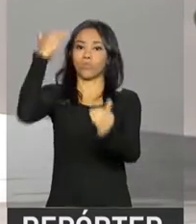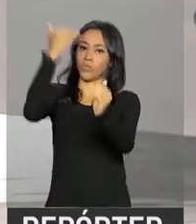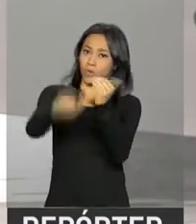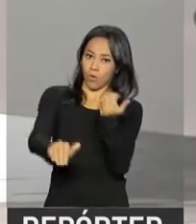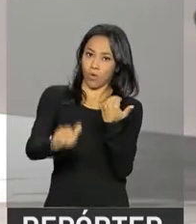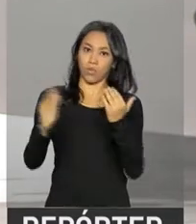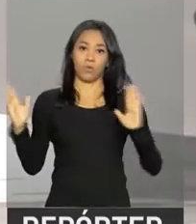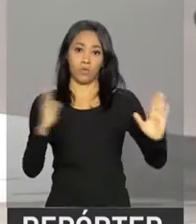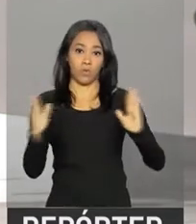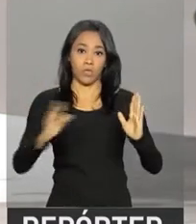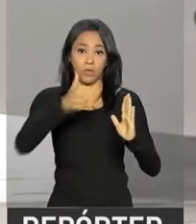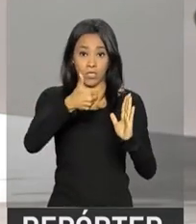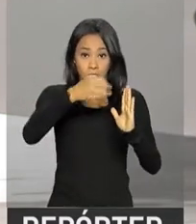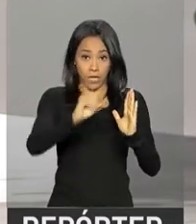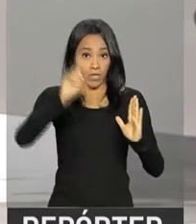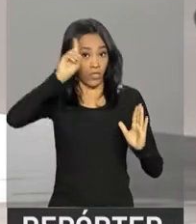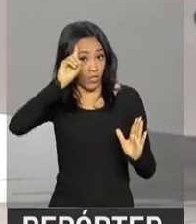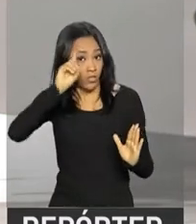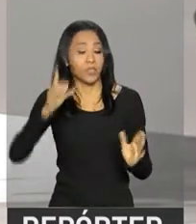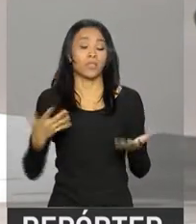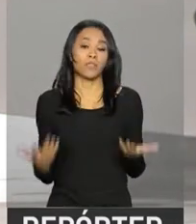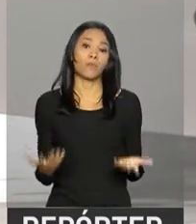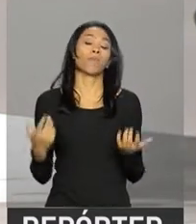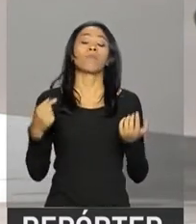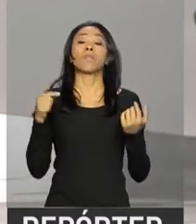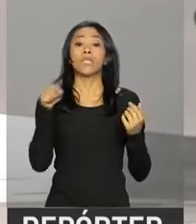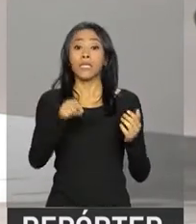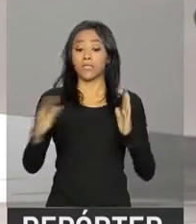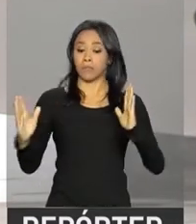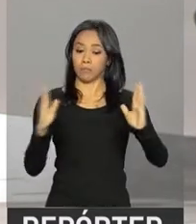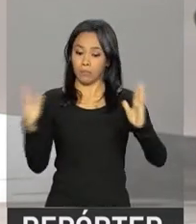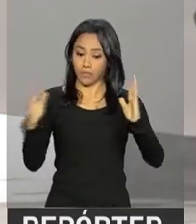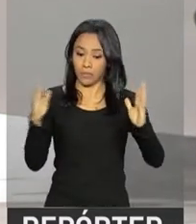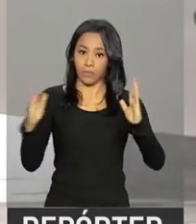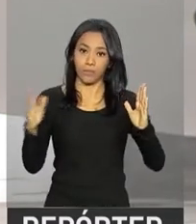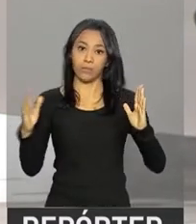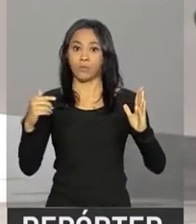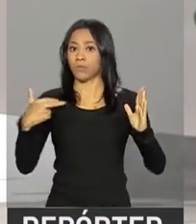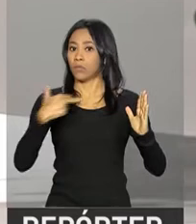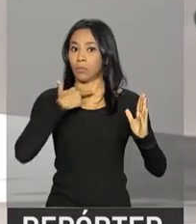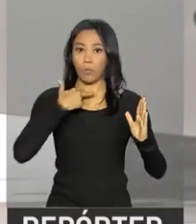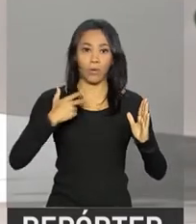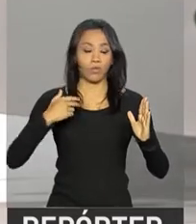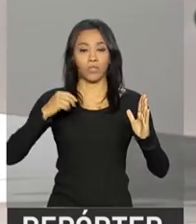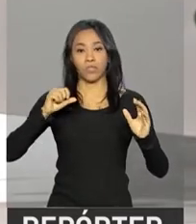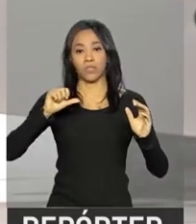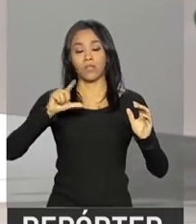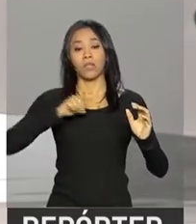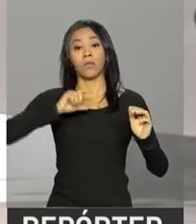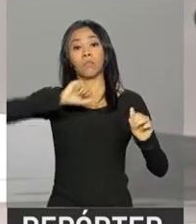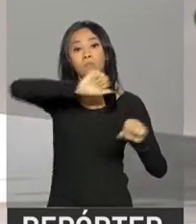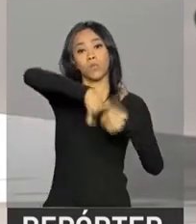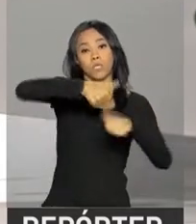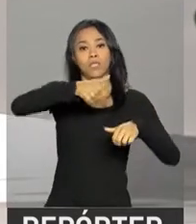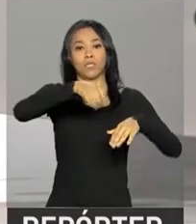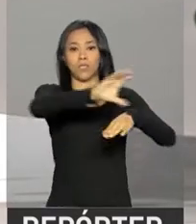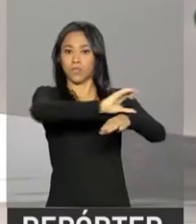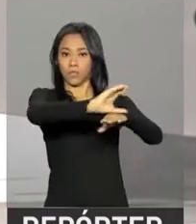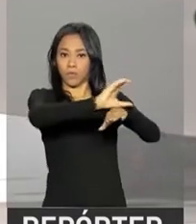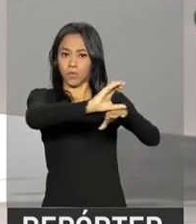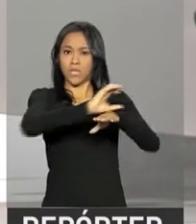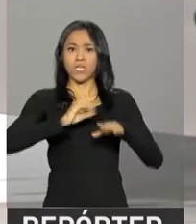dias lembrando que enquanto a intervenção vigorar não pode haver qualquer alteração na constituição seja nenhuma